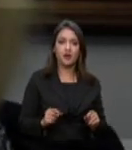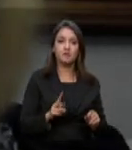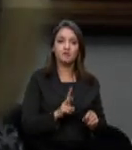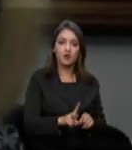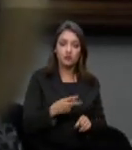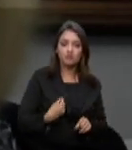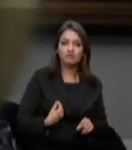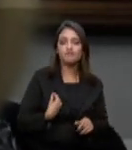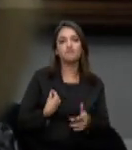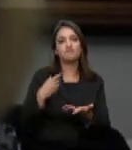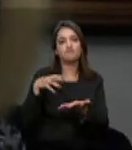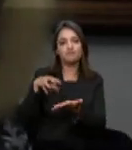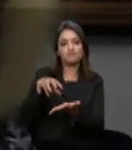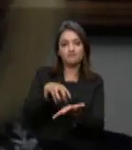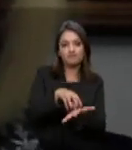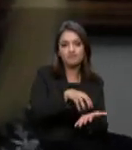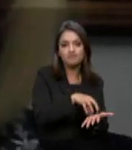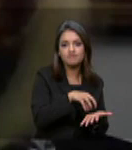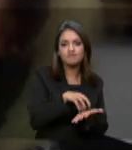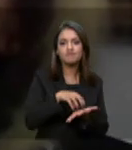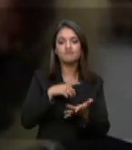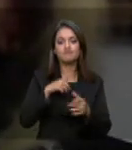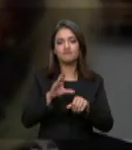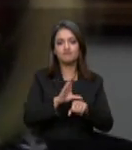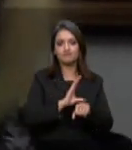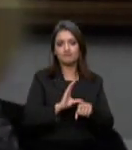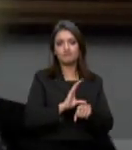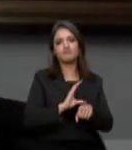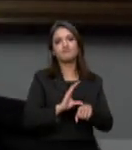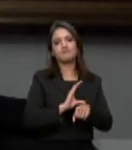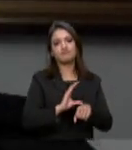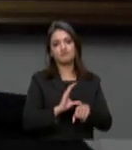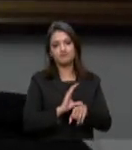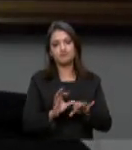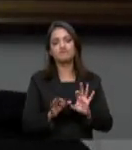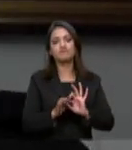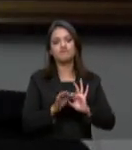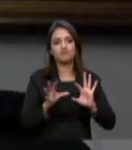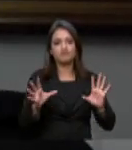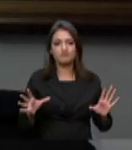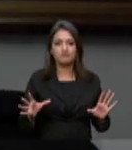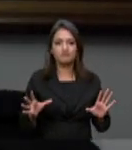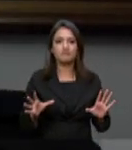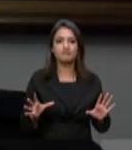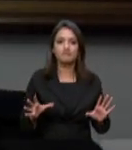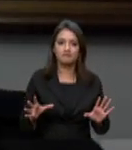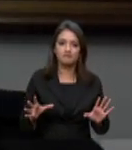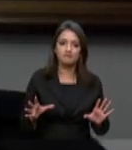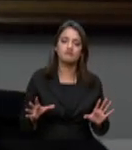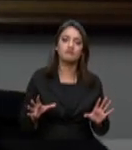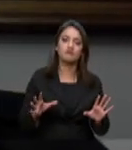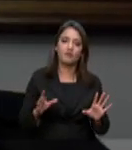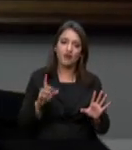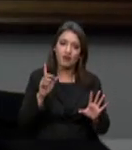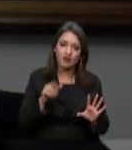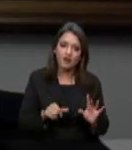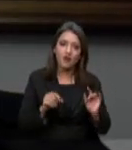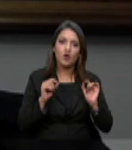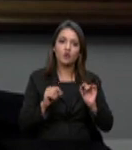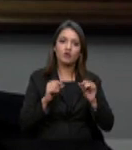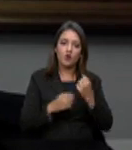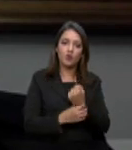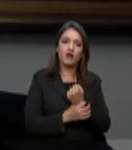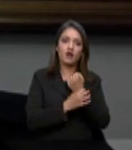bem instituição constitucionalmente Concebida o último Refúgio de tutela